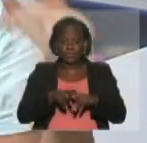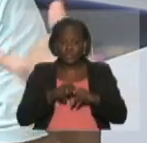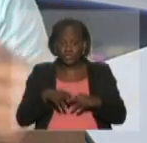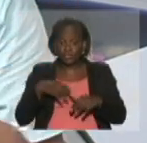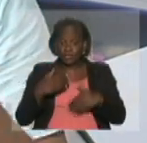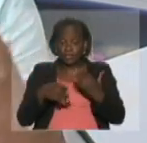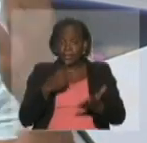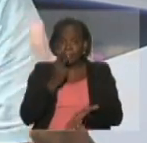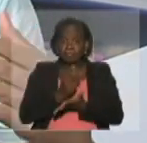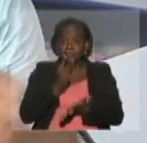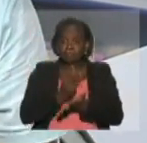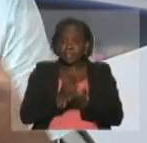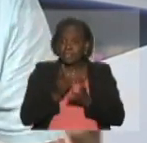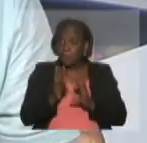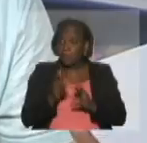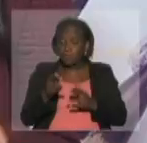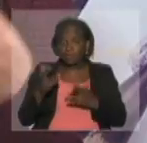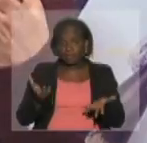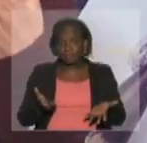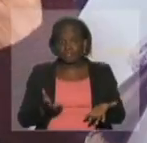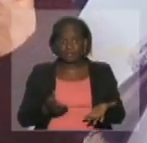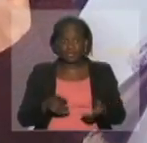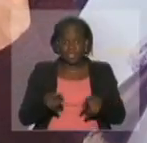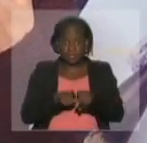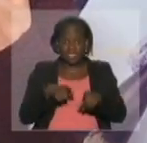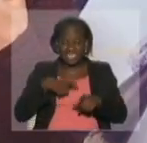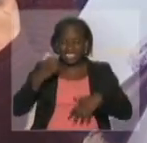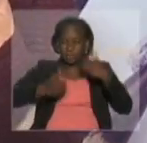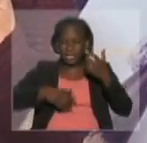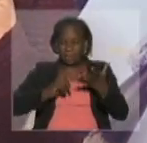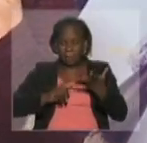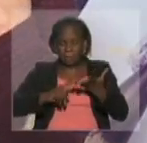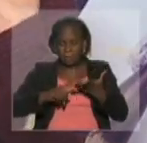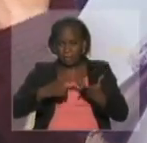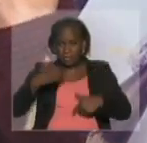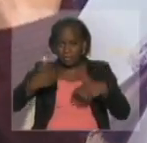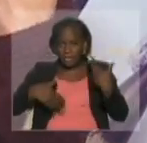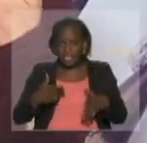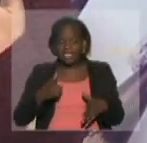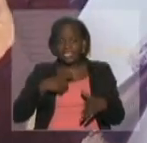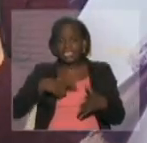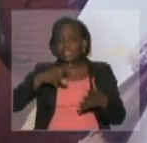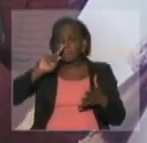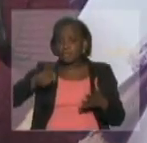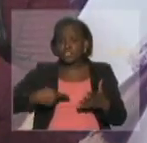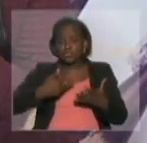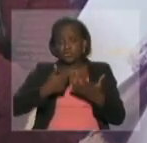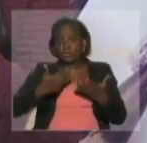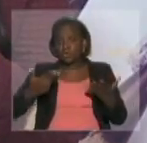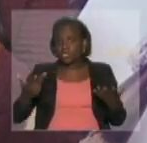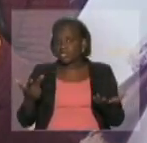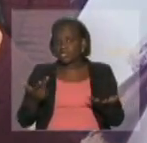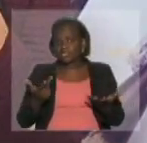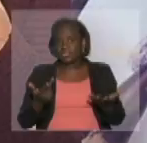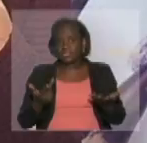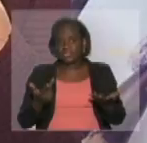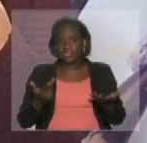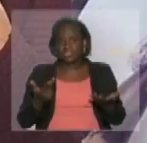tão igualzinho, tão... E se a gente for destrinchar aqui, a gente vai achar 1001